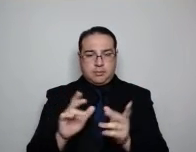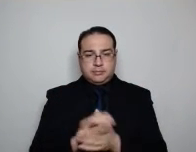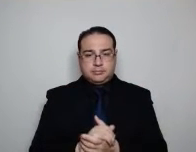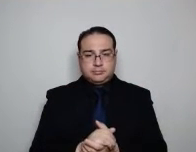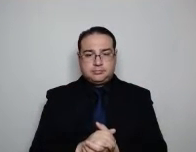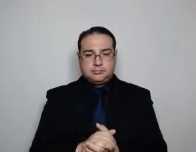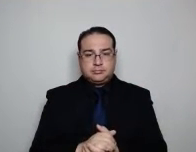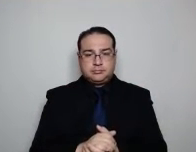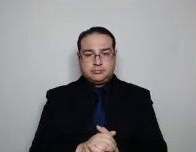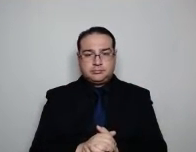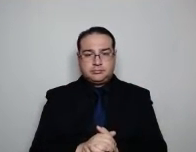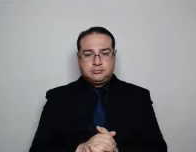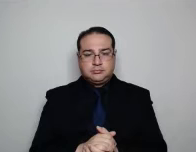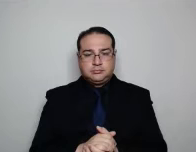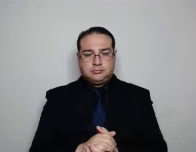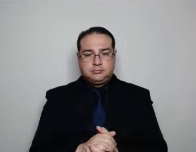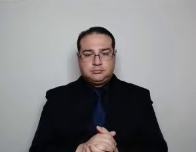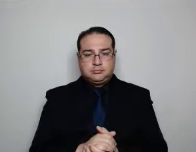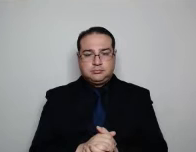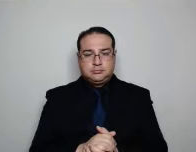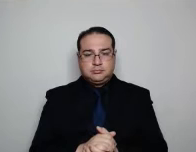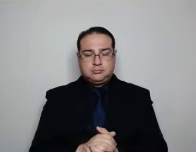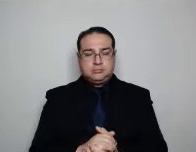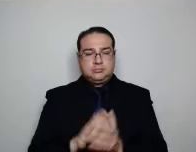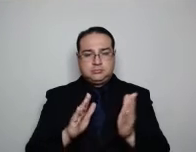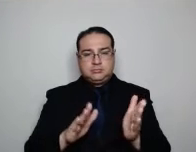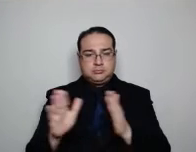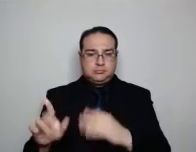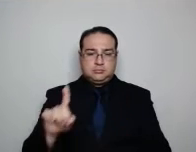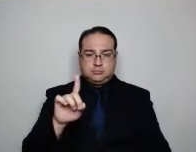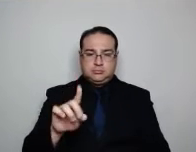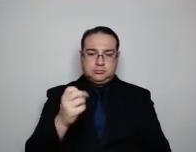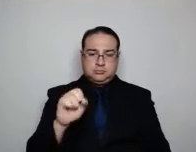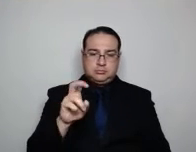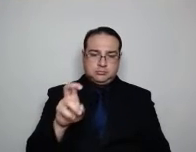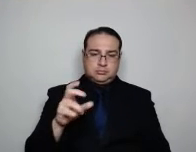não. Na sequência, o 85, agravante de instrumento